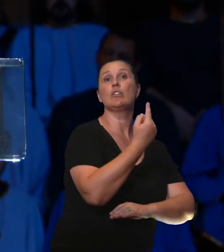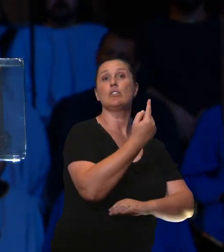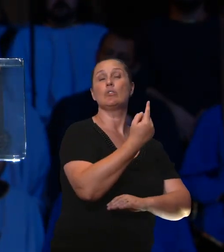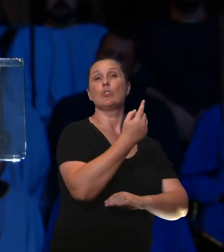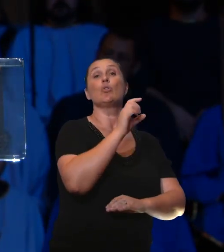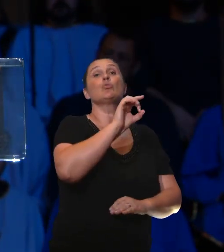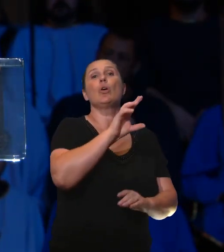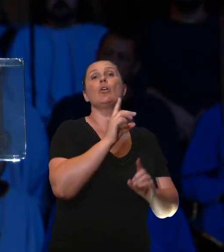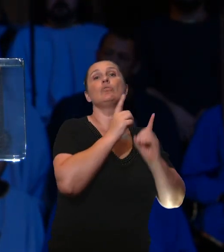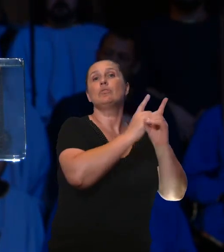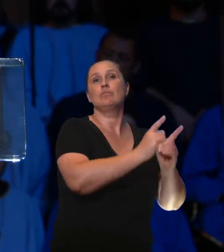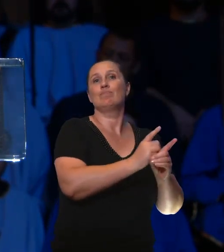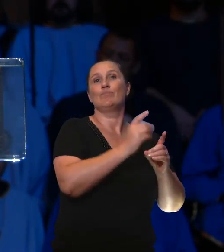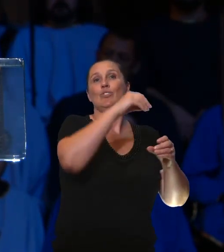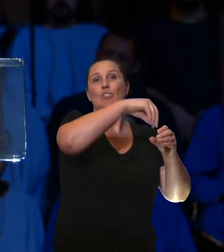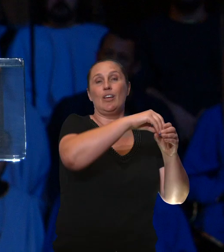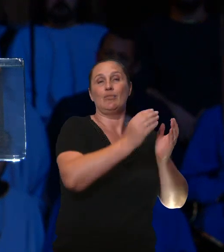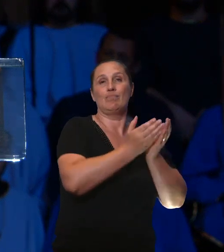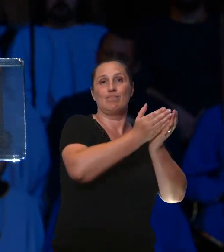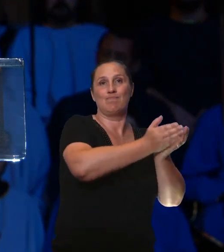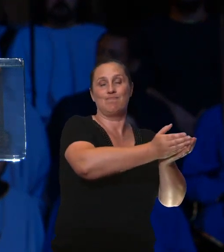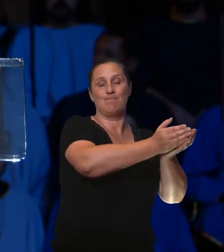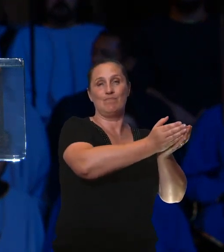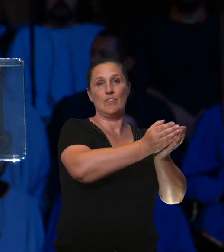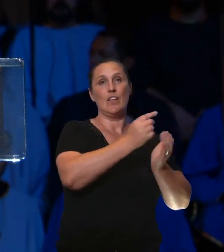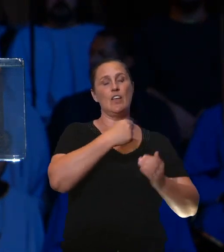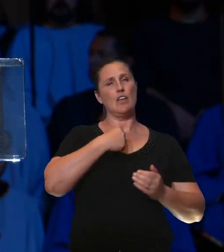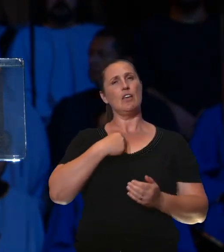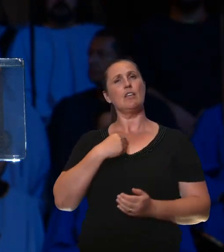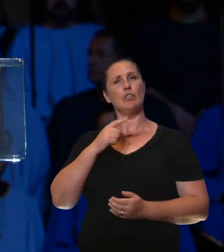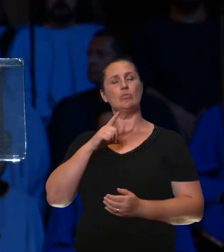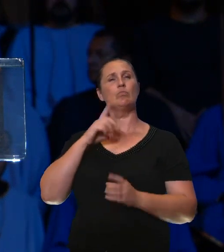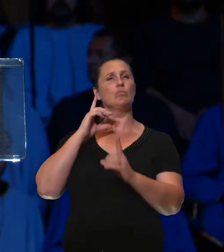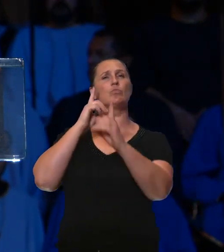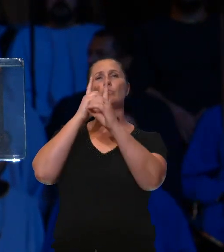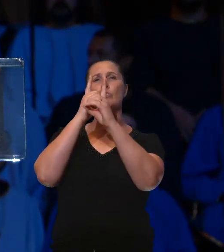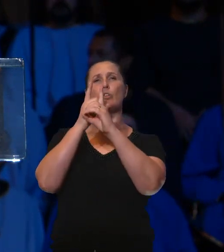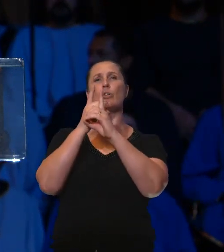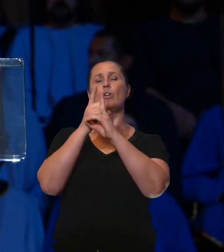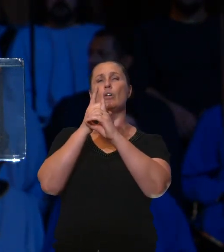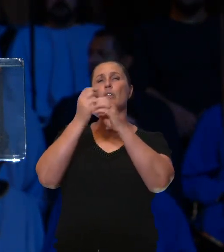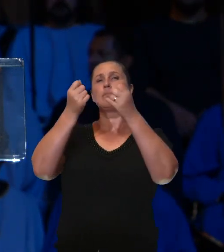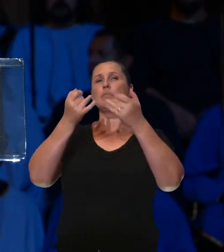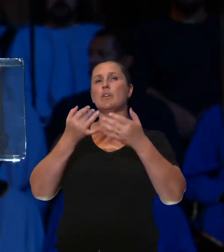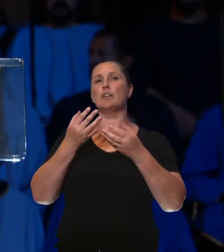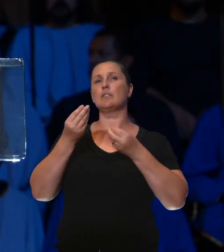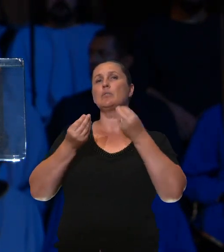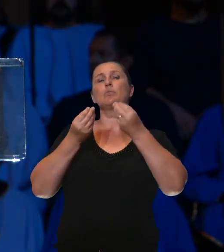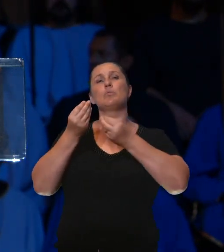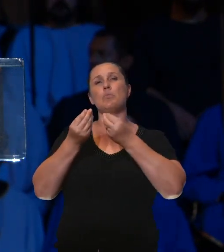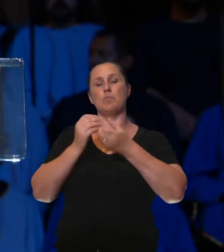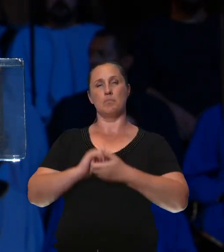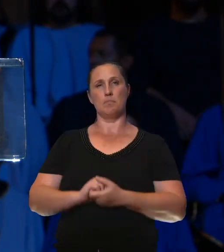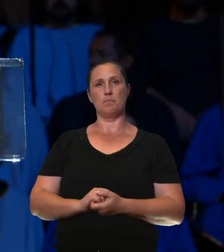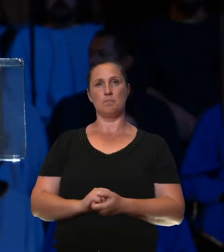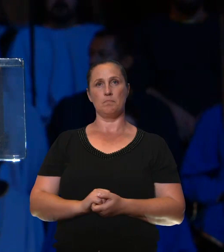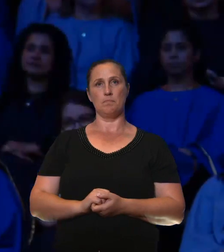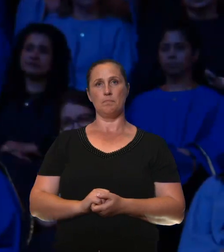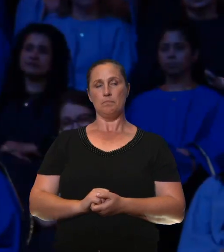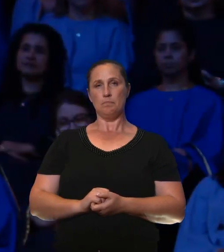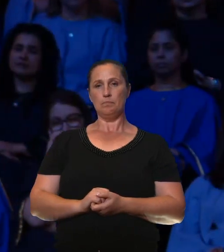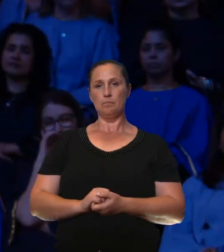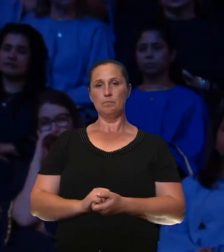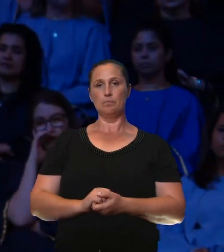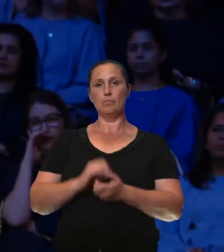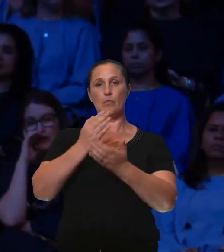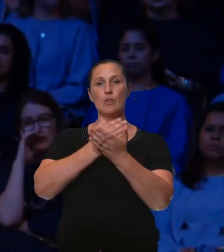sozinhos. E eu encontro a explicação dessa direção diferente de Jesus no que